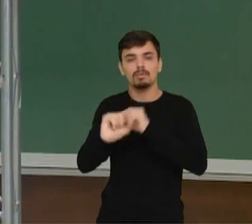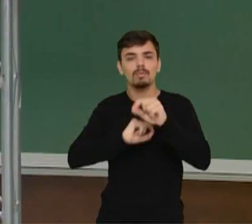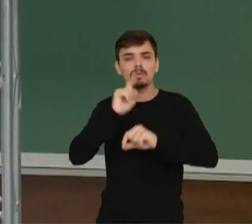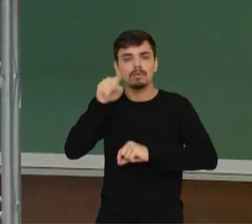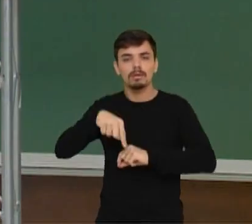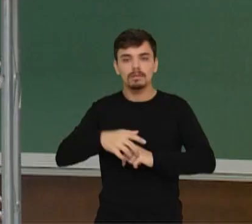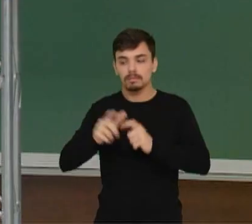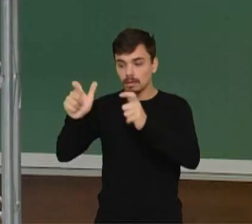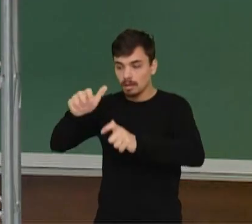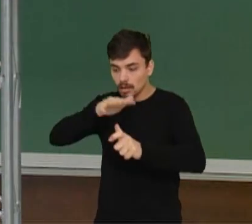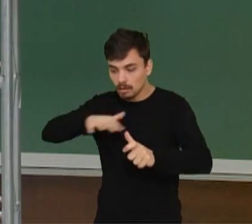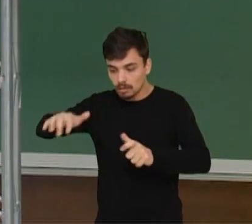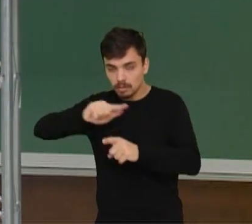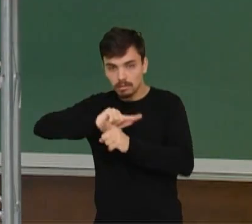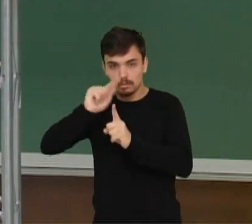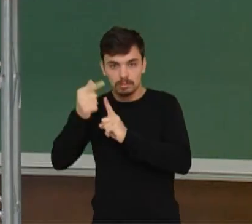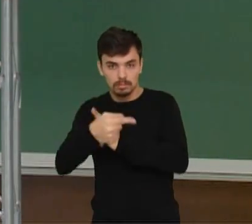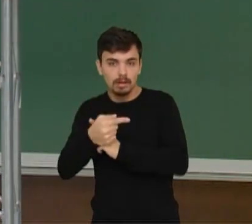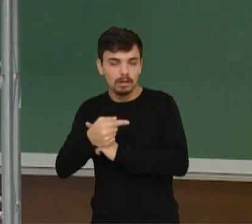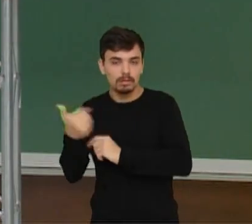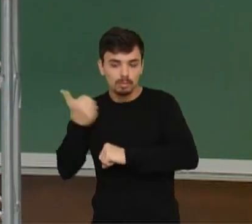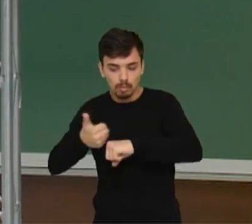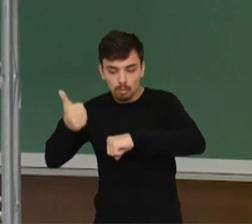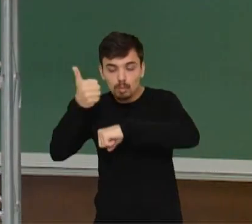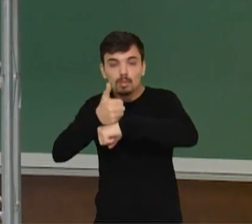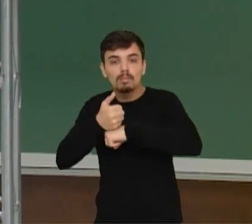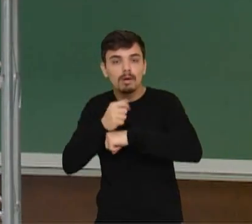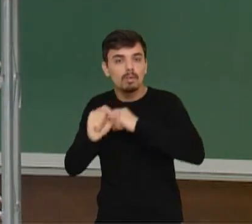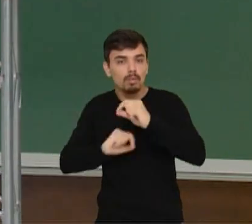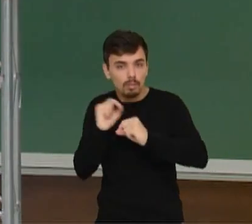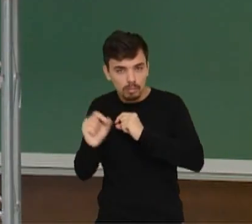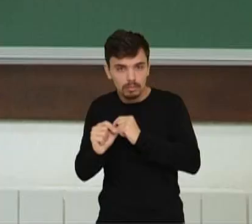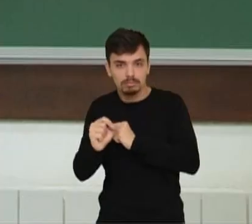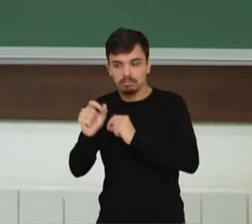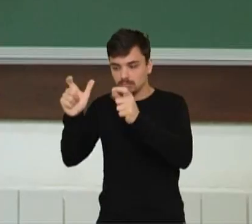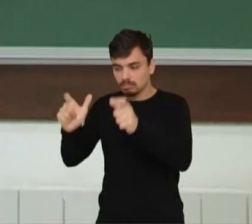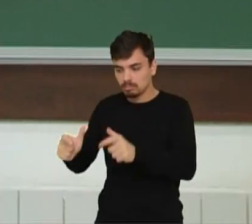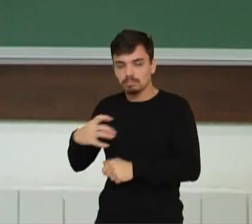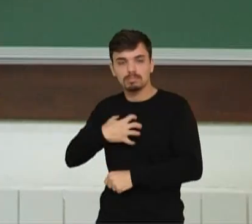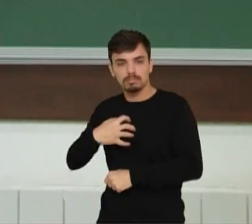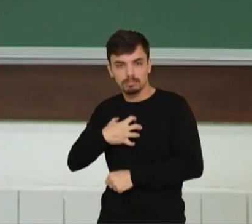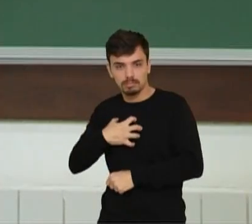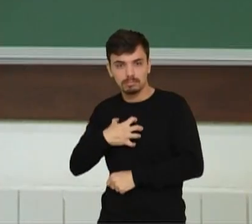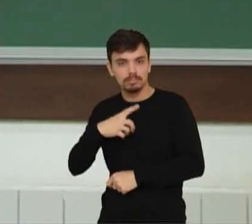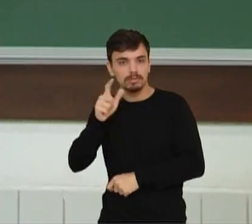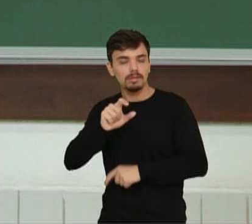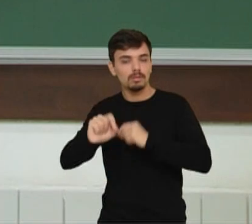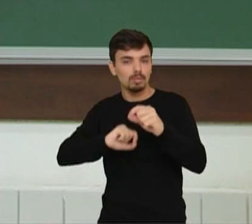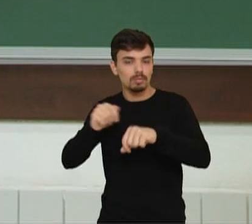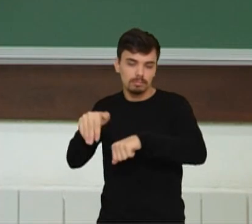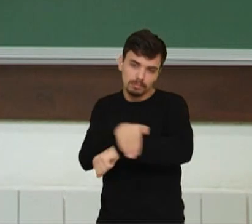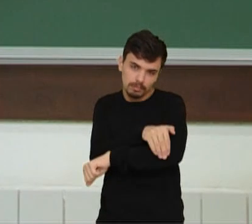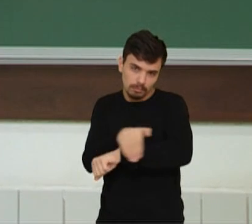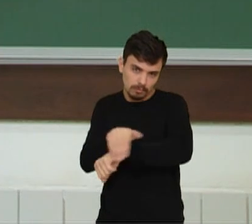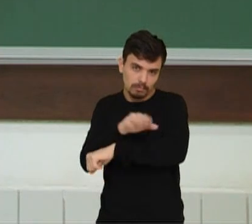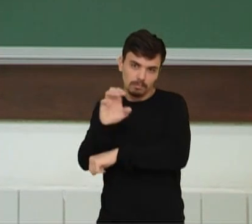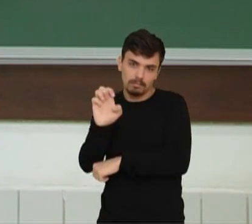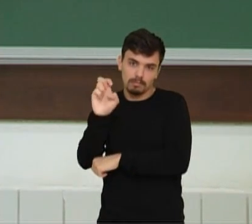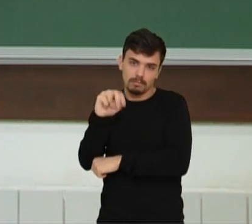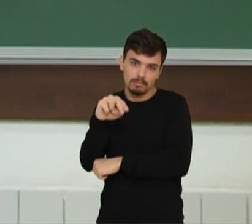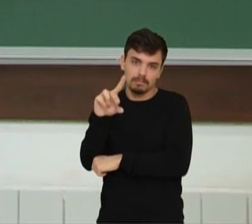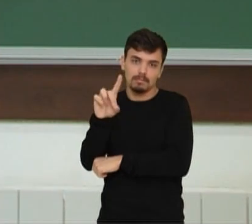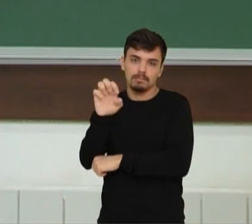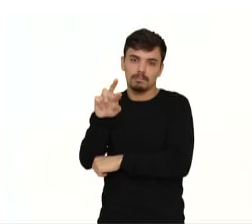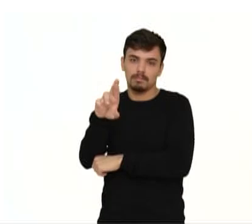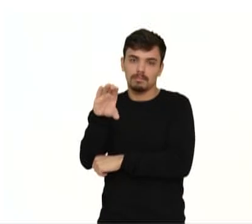é o espaço geográfico ocupado por uma espécie. Que muita gente ainda fala que é o endereço, né? Você aprendeu isso provavelmente lá no fundamental. O endereço